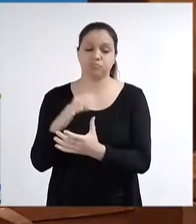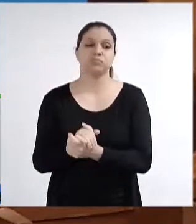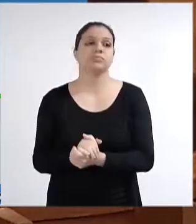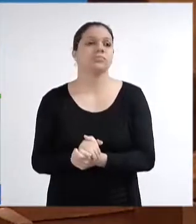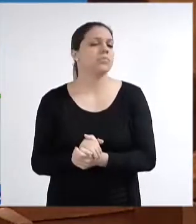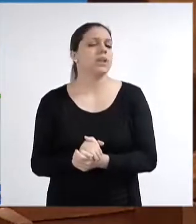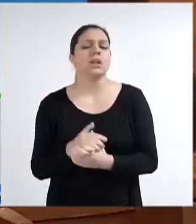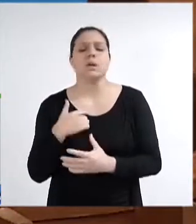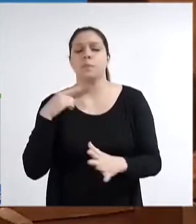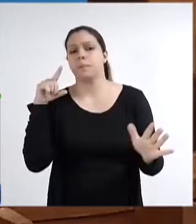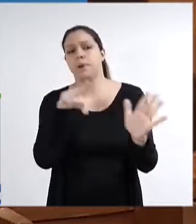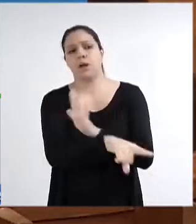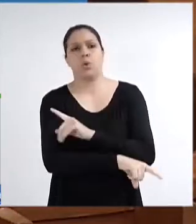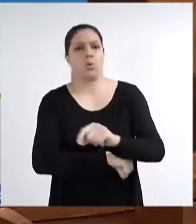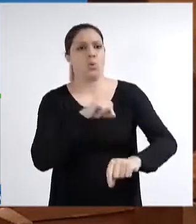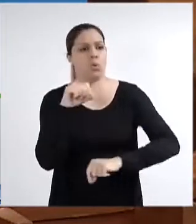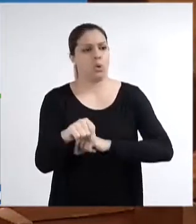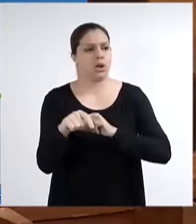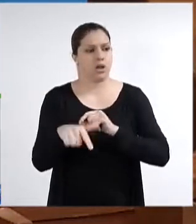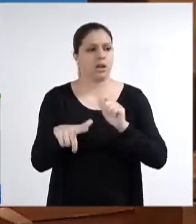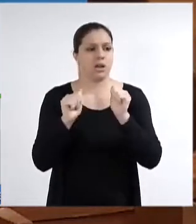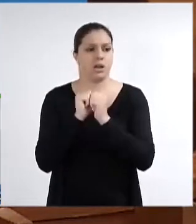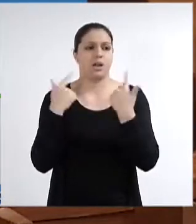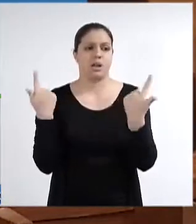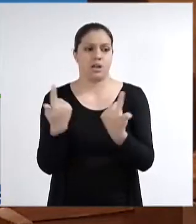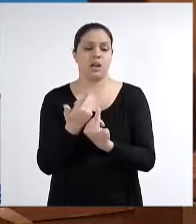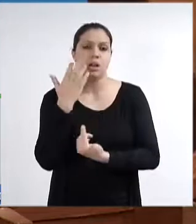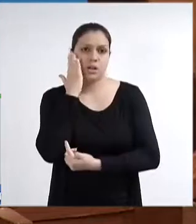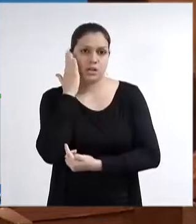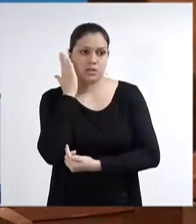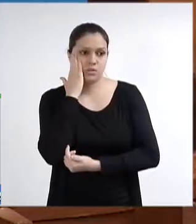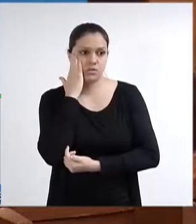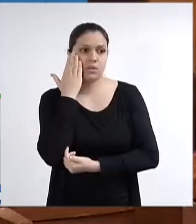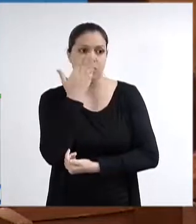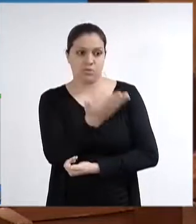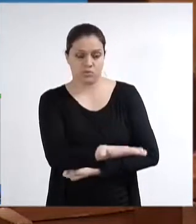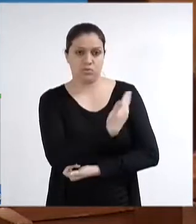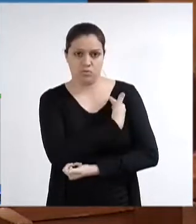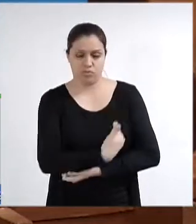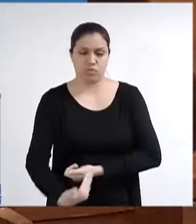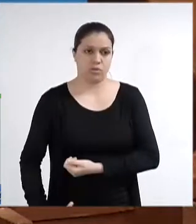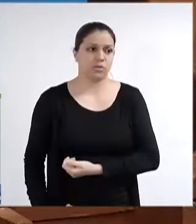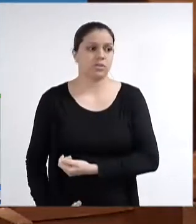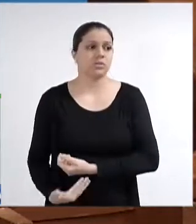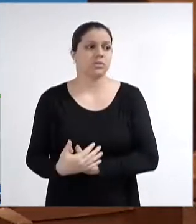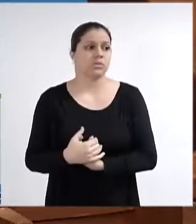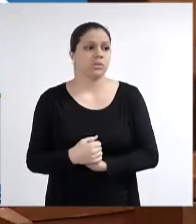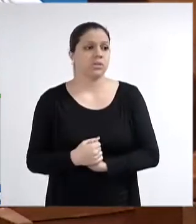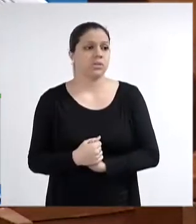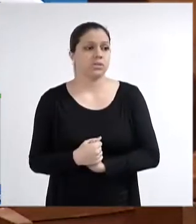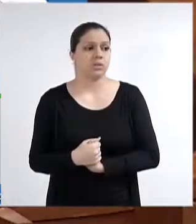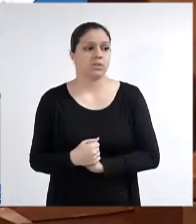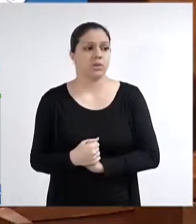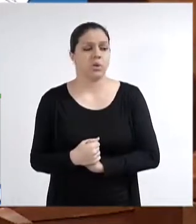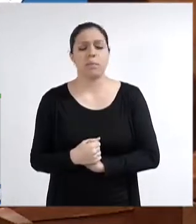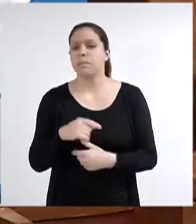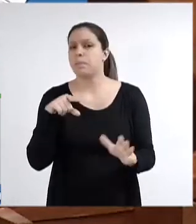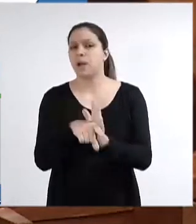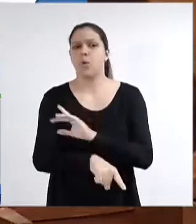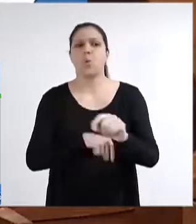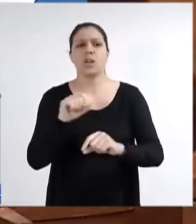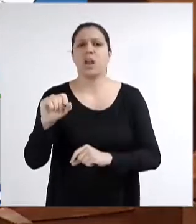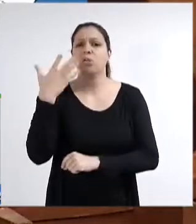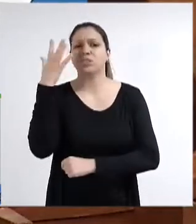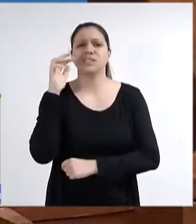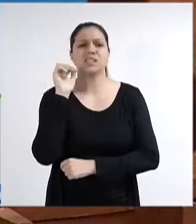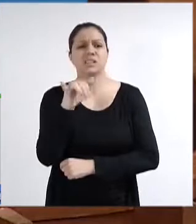hoje, essa casa foi oficiada, eu sei que Vossa Excelência recebeu o visto do governador, o que vai acontecer a partir do momento que vencer esse